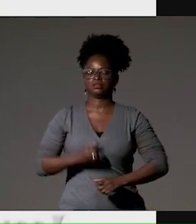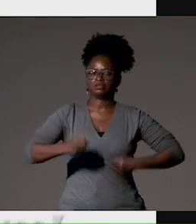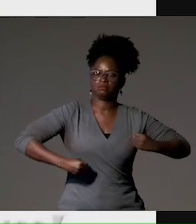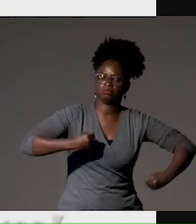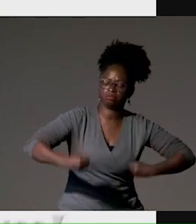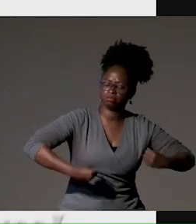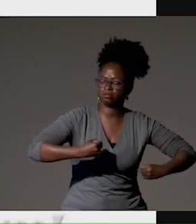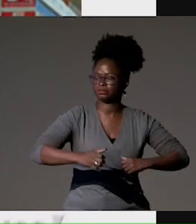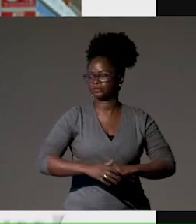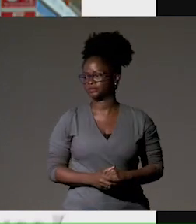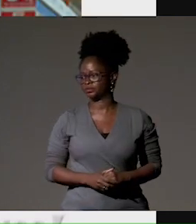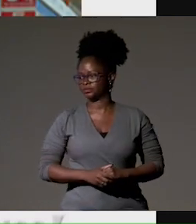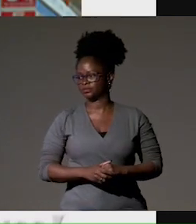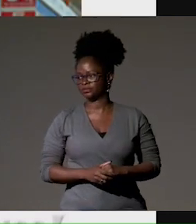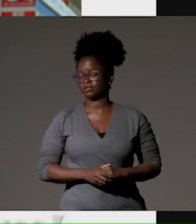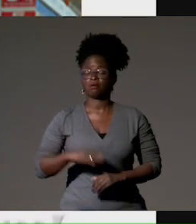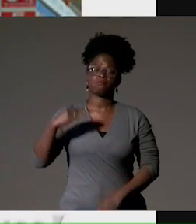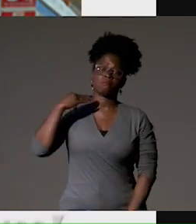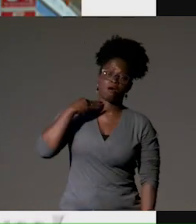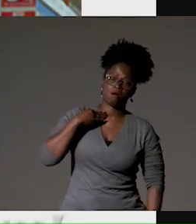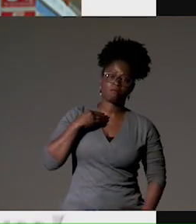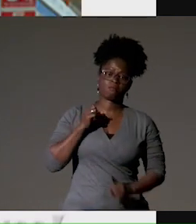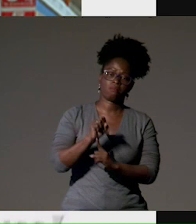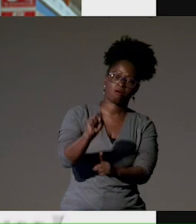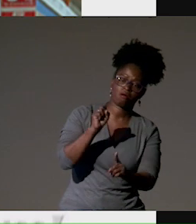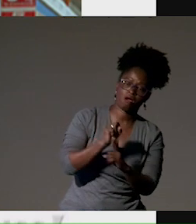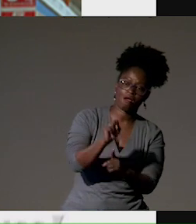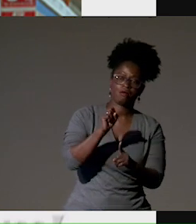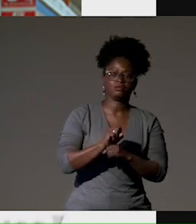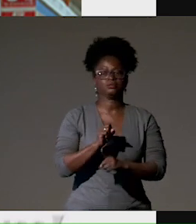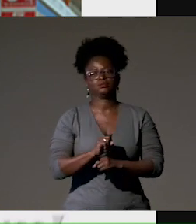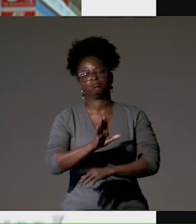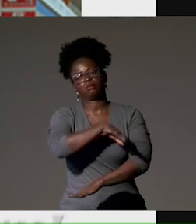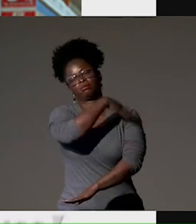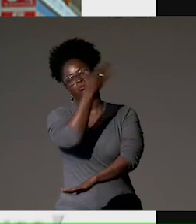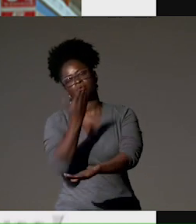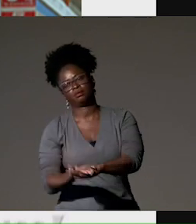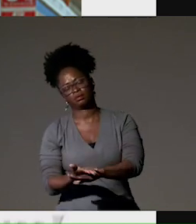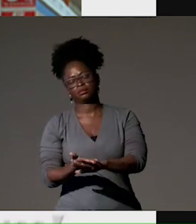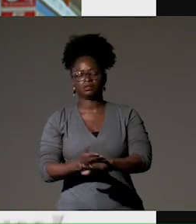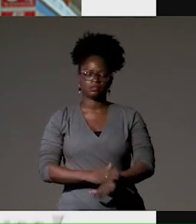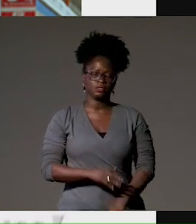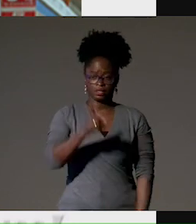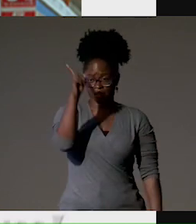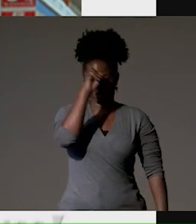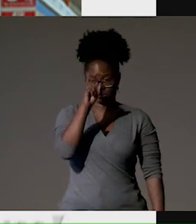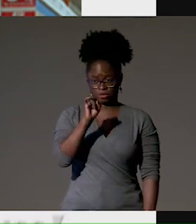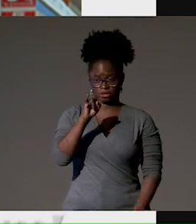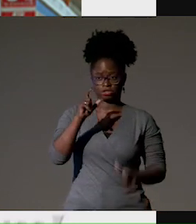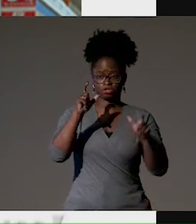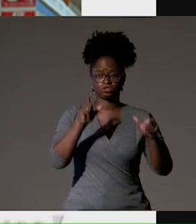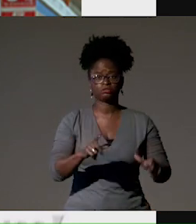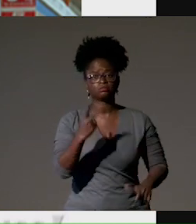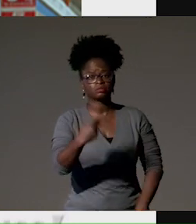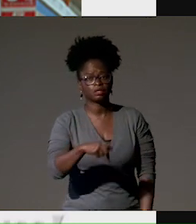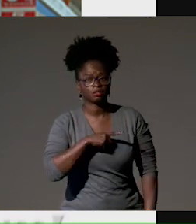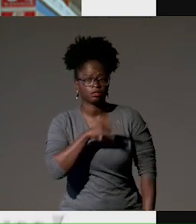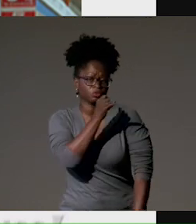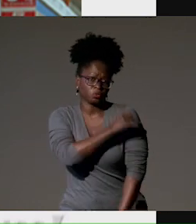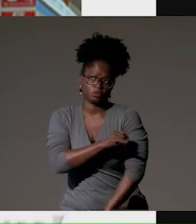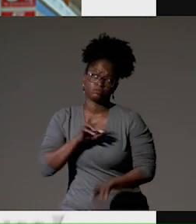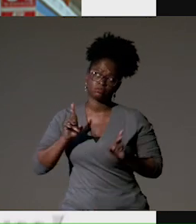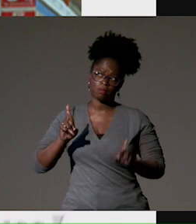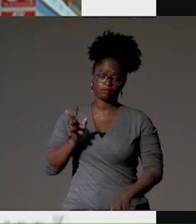corridas, bancos, supermercados. Não sei se chegou aqui no Rio de Janeiro, espero que